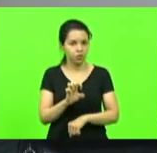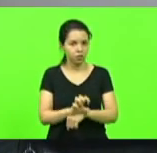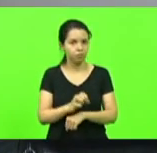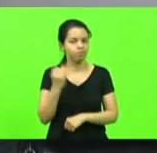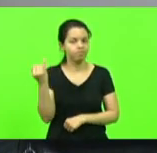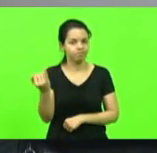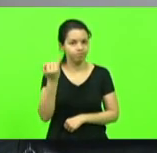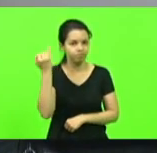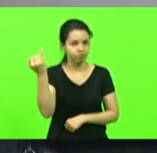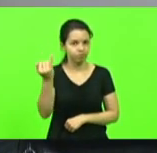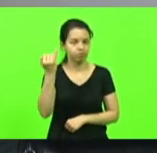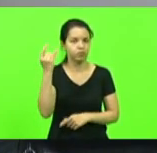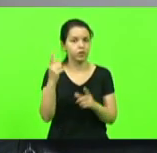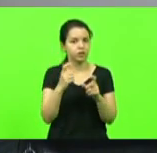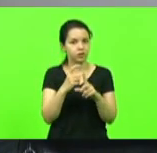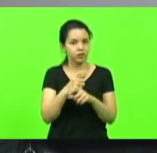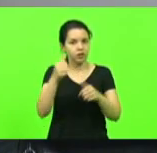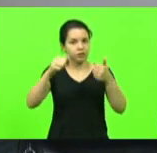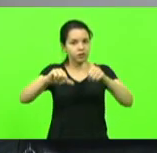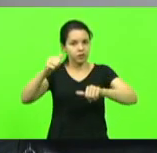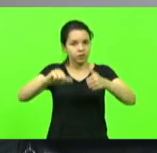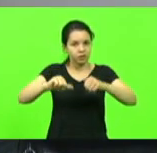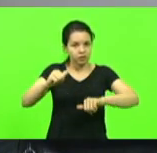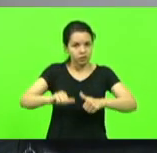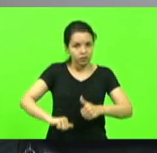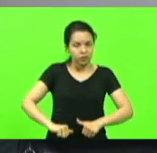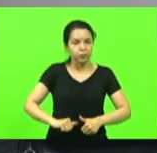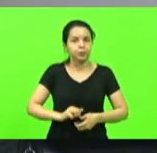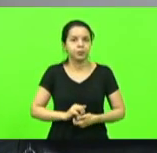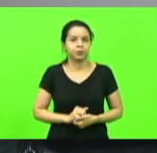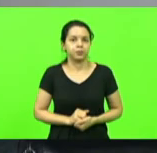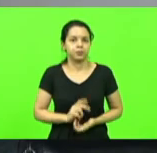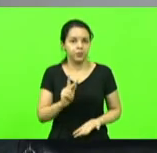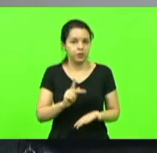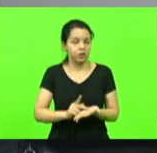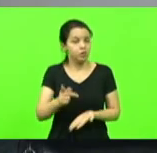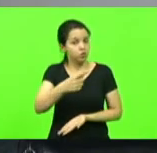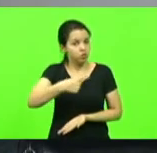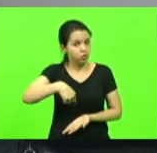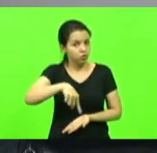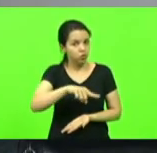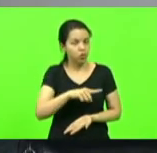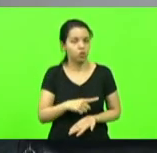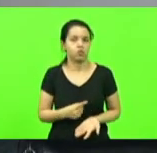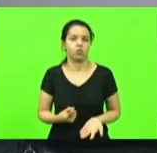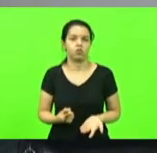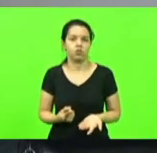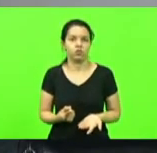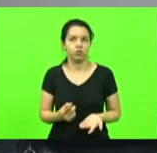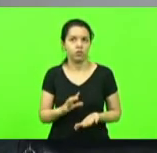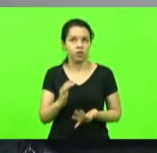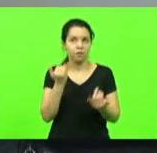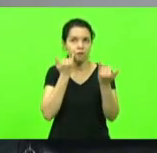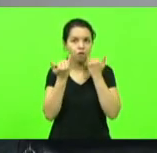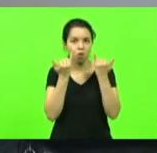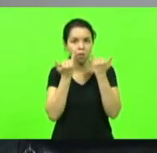e complexa avaliação. Na realidade, é isso. Nós tomamos um banho de